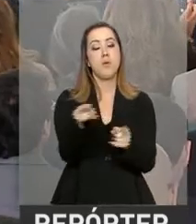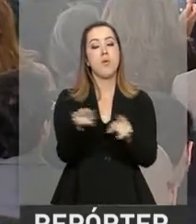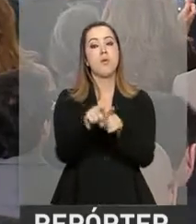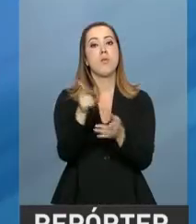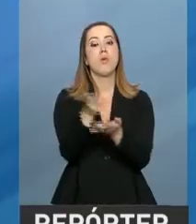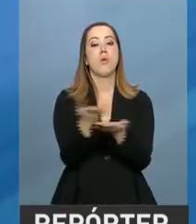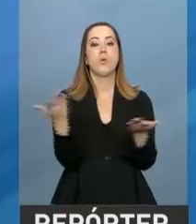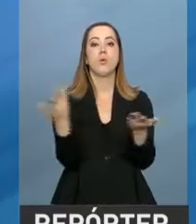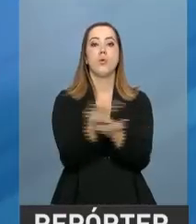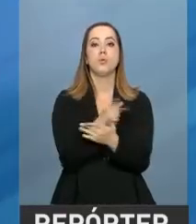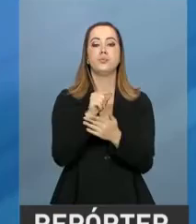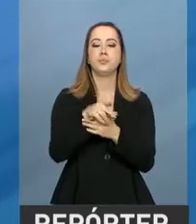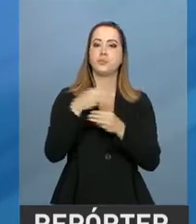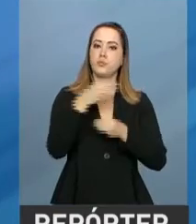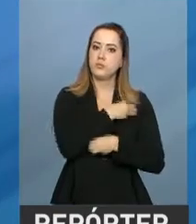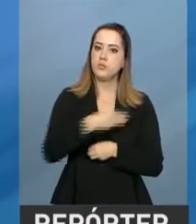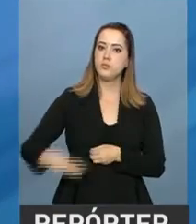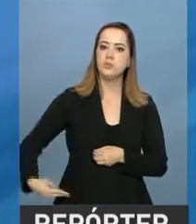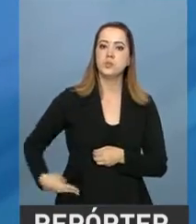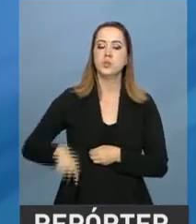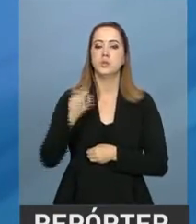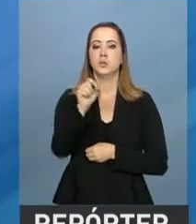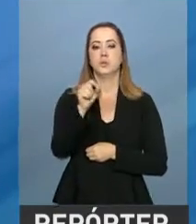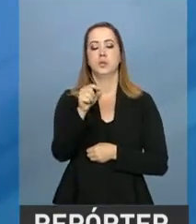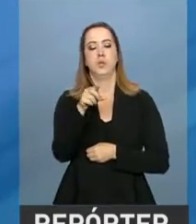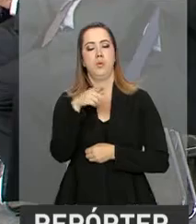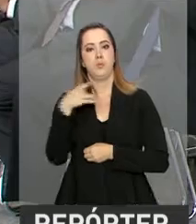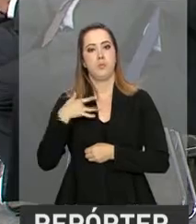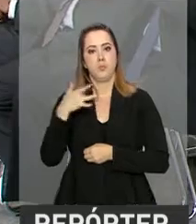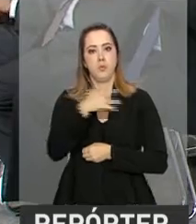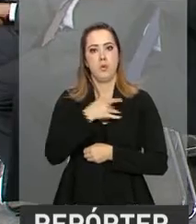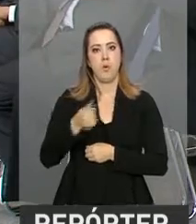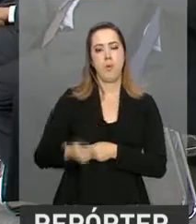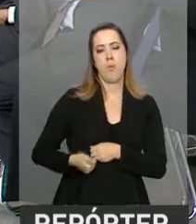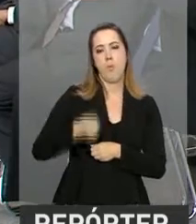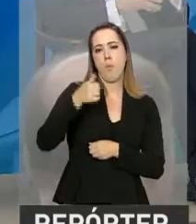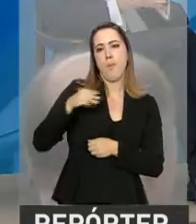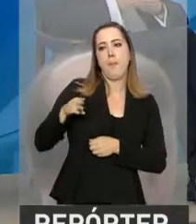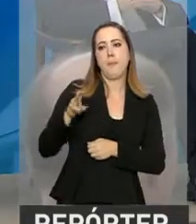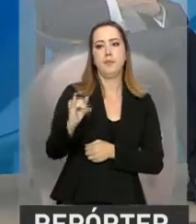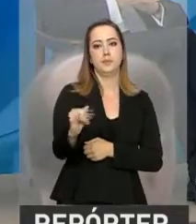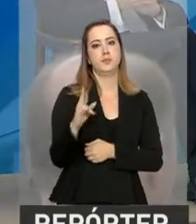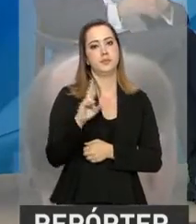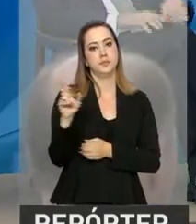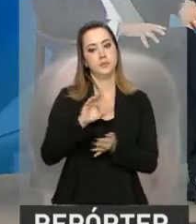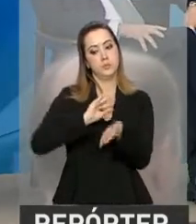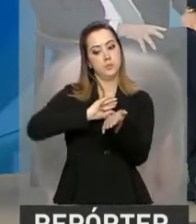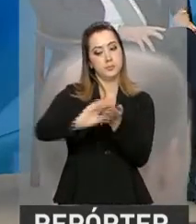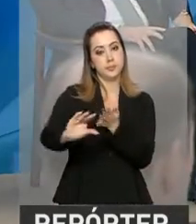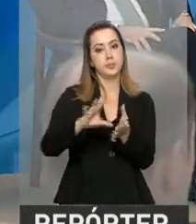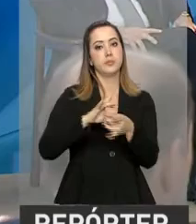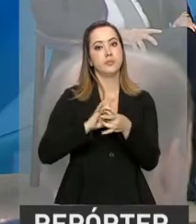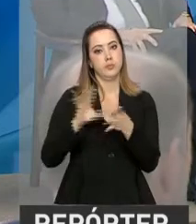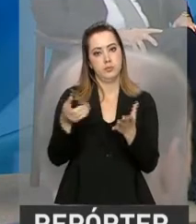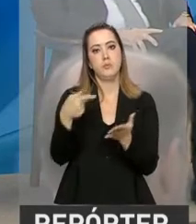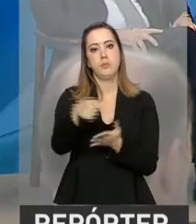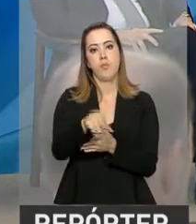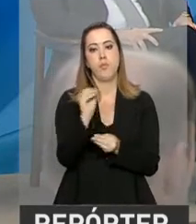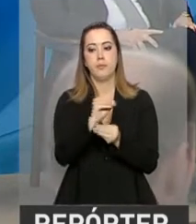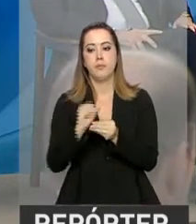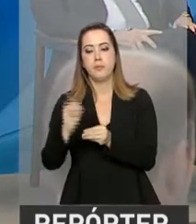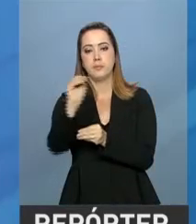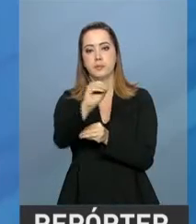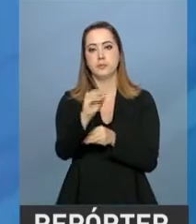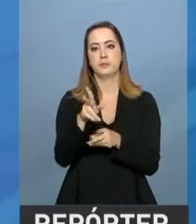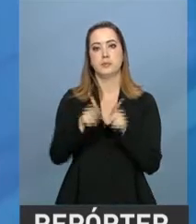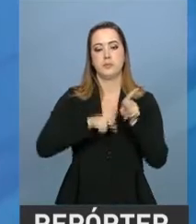forma que o ministro ricardo barros definiu os mais de 1 bilhão de reais liberados para o setor e para o atendimento à população